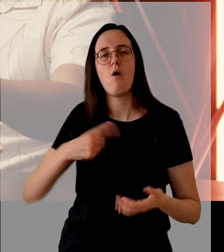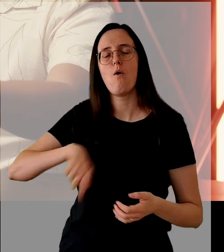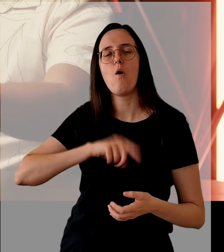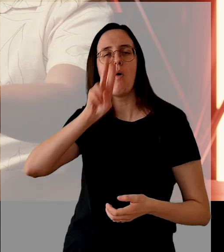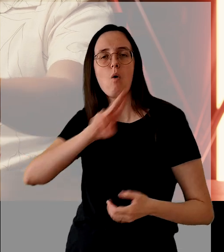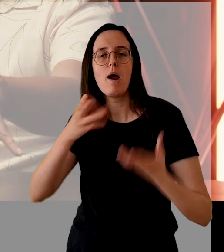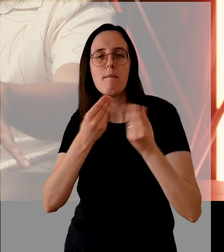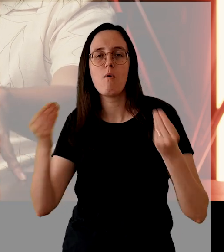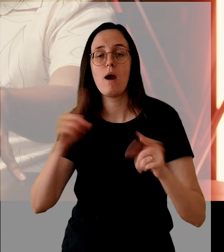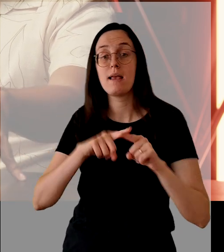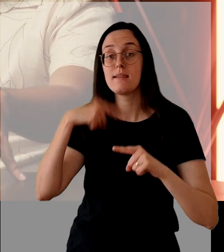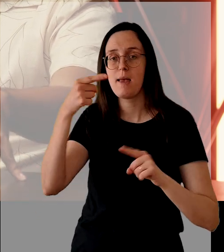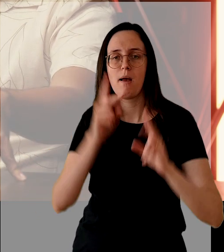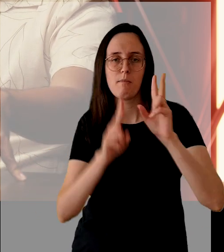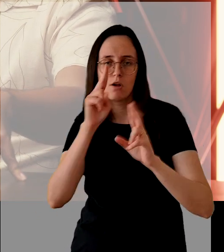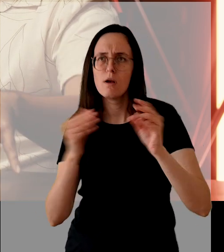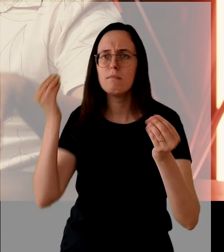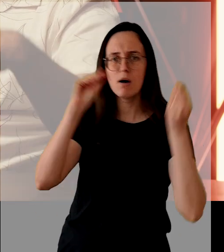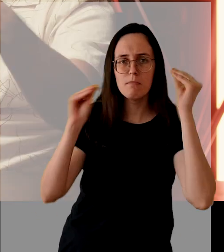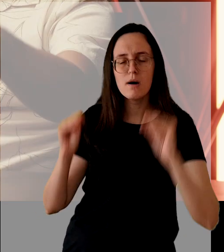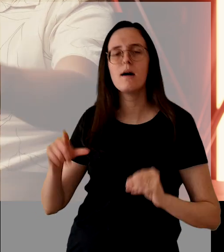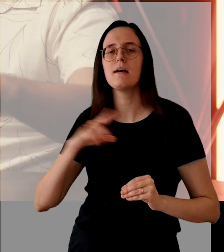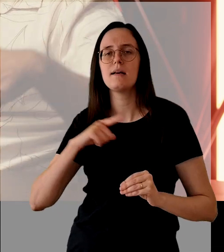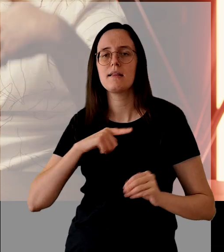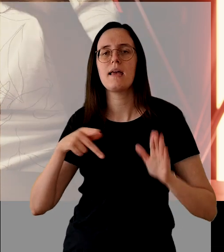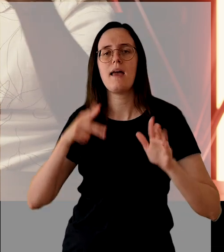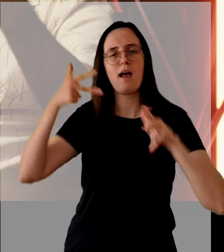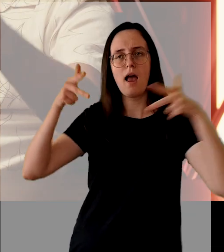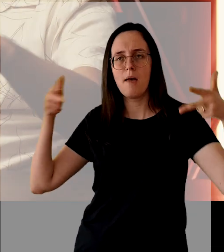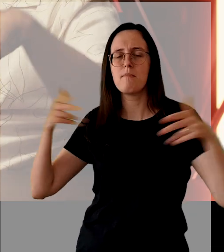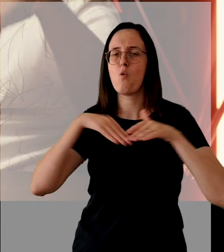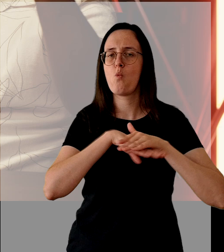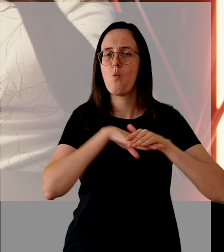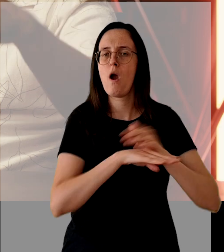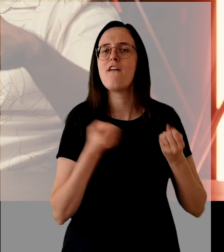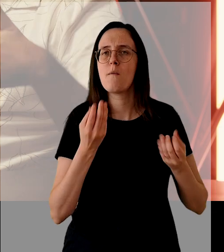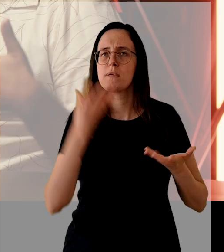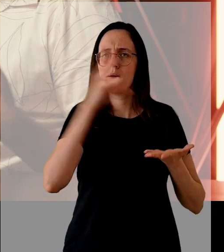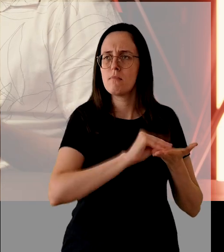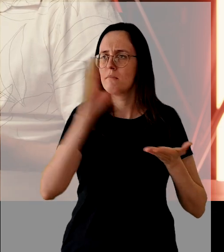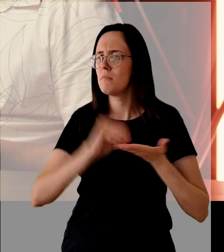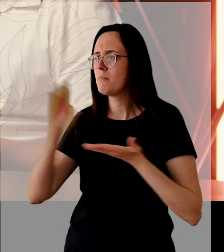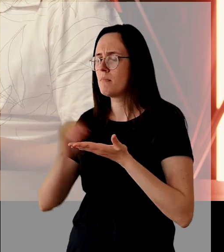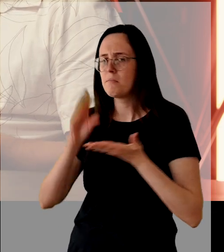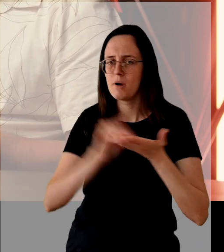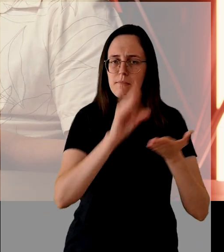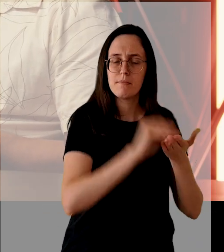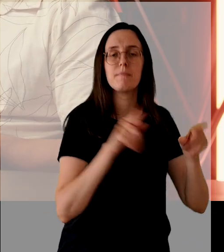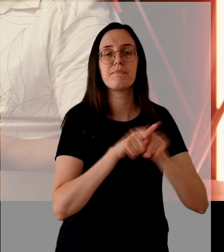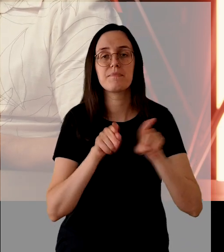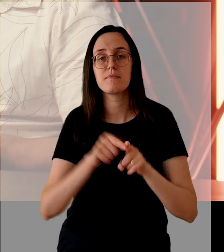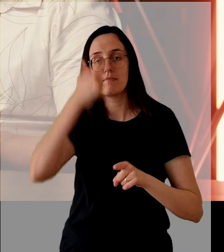muito pós-produção. Então, você ter metadados de câmera, metadados dos mais diversos, os metadados